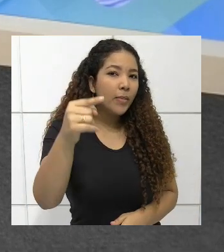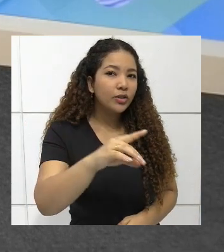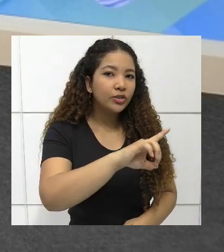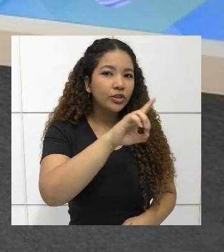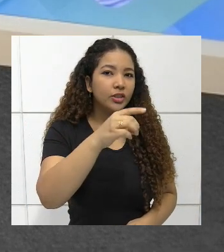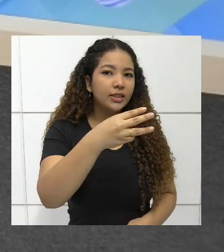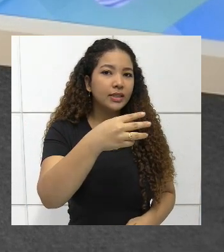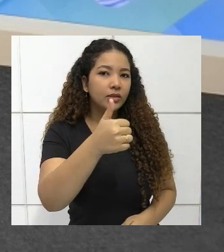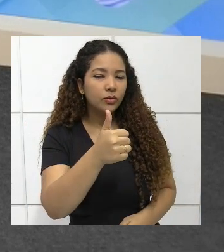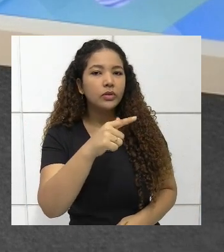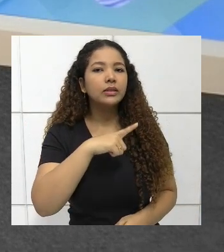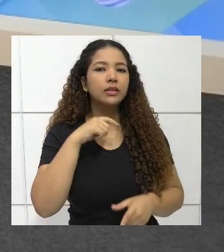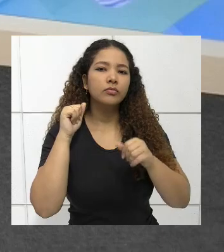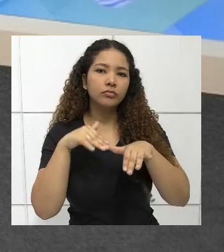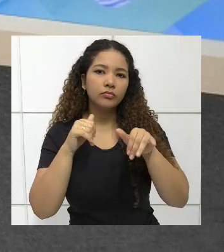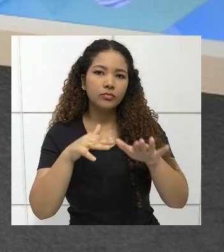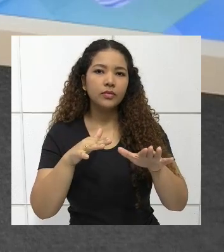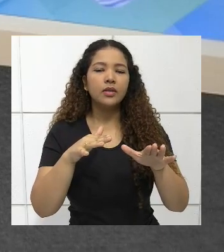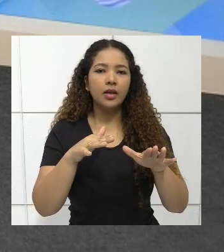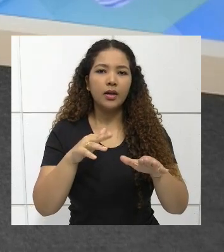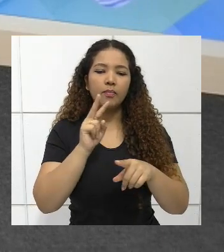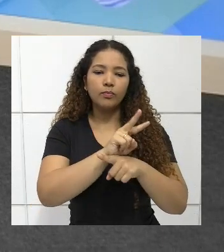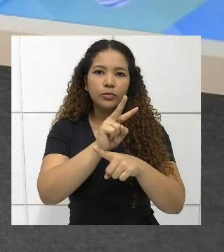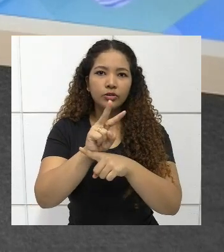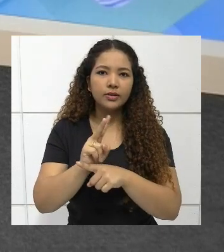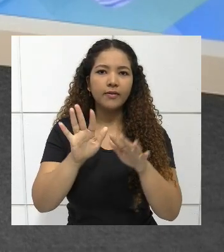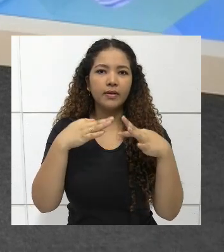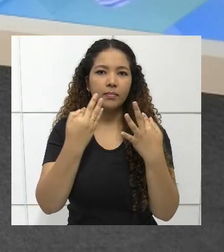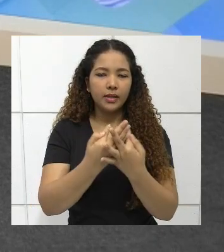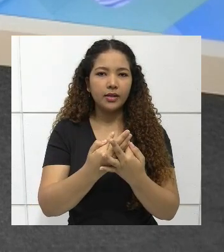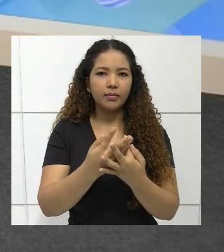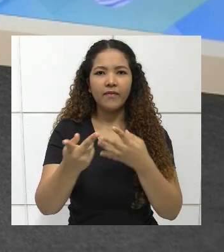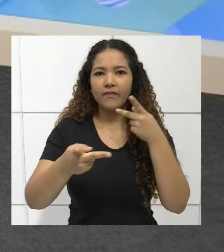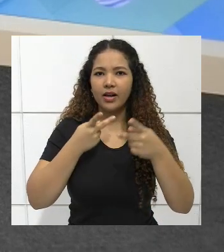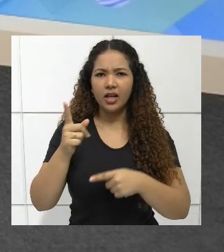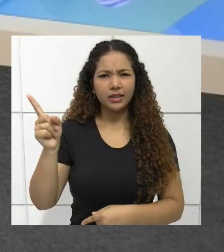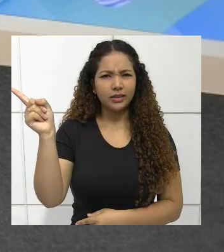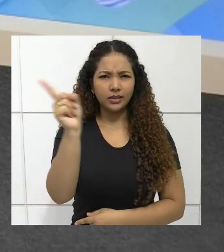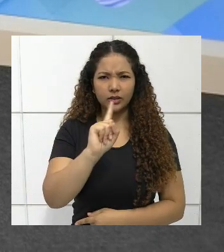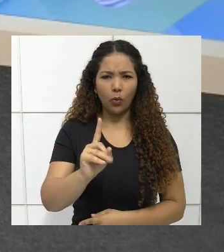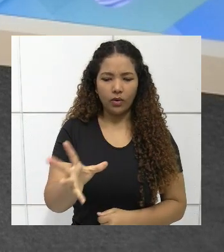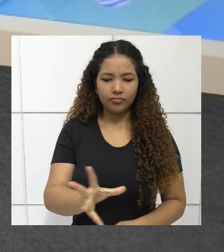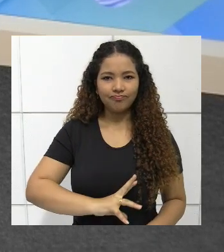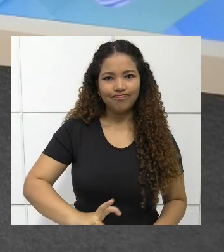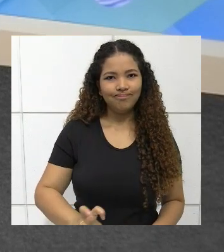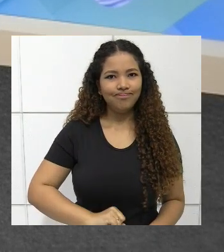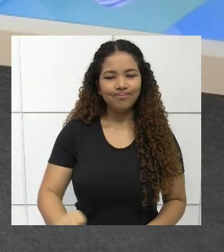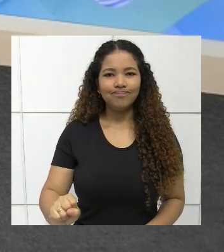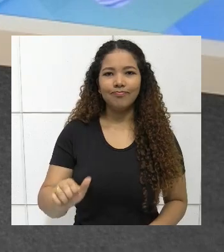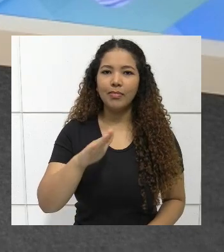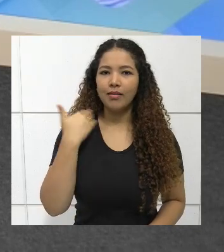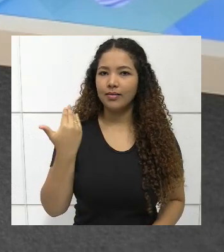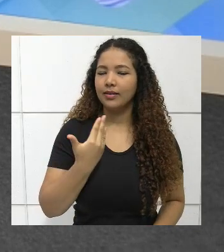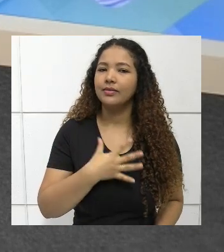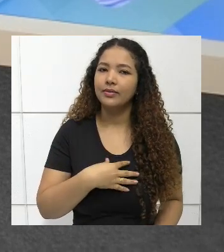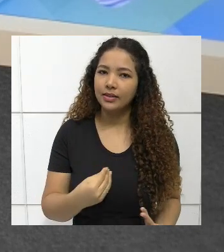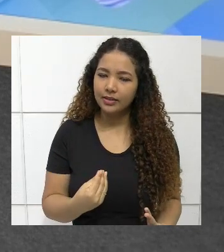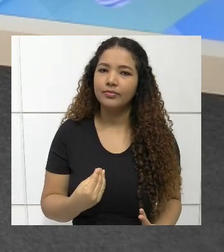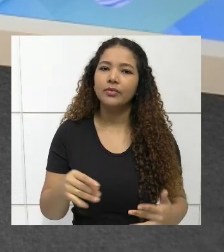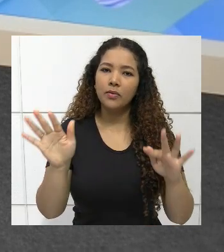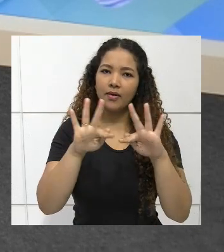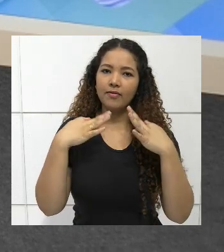já de proteção à família, eu diga não ao aborto. Então tudo começa nos princípios familiares. Quando esses princípios se rompem,